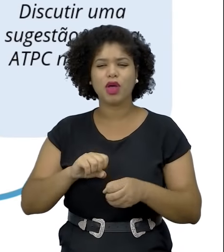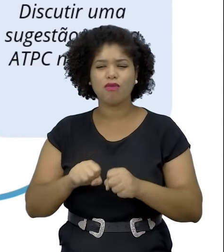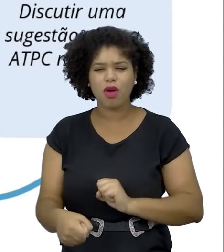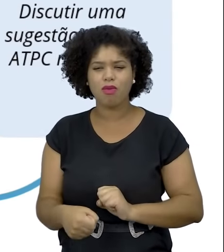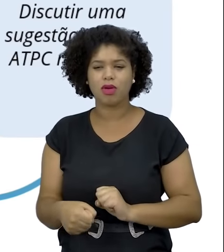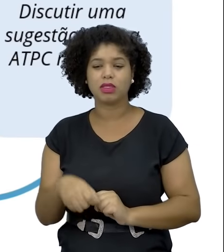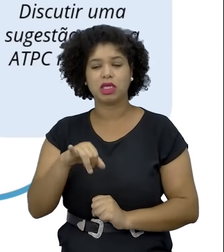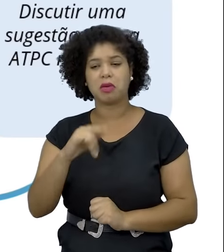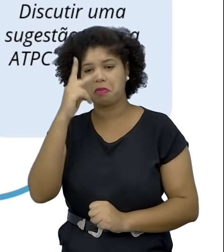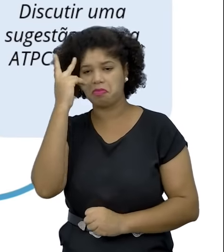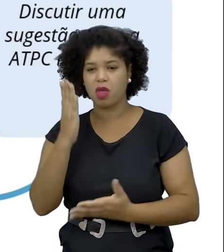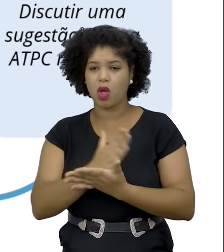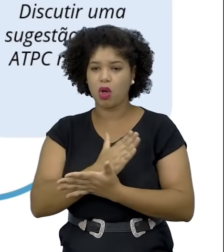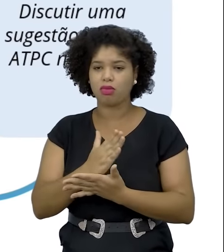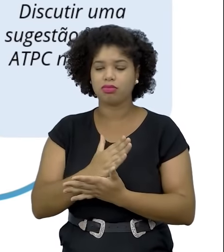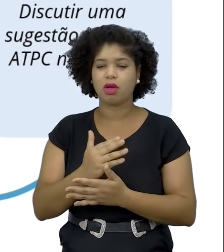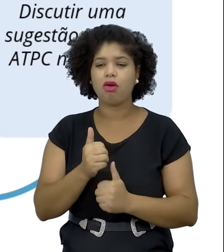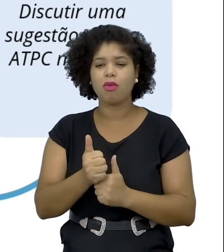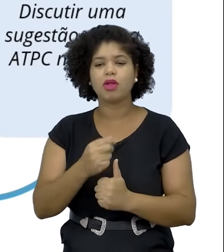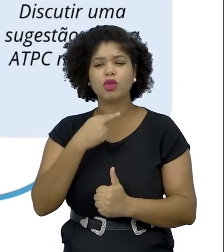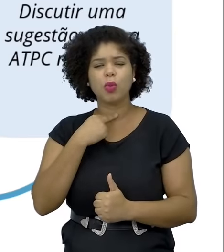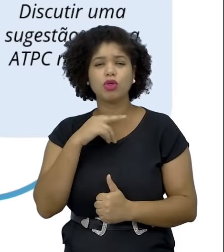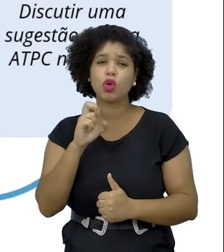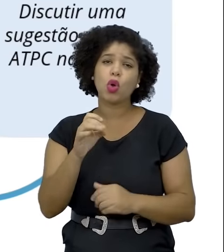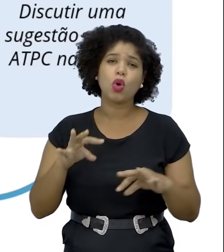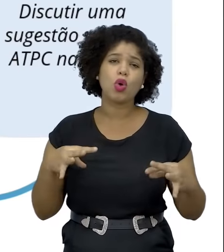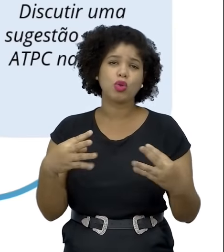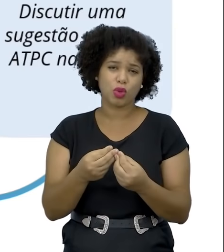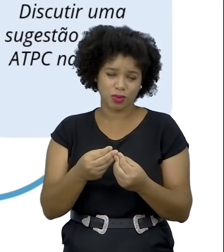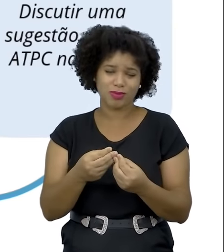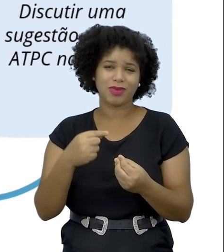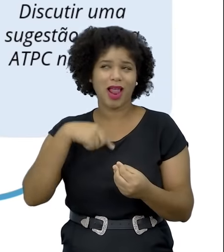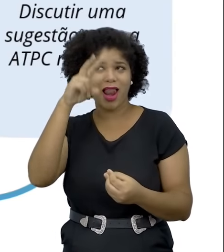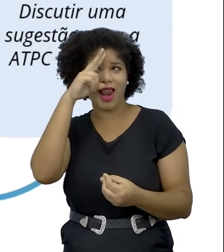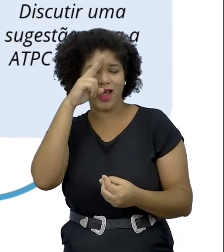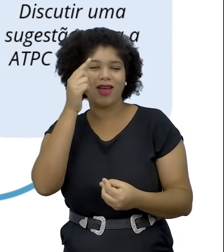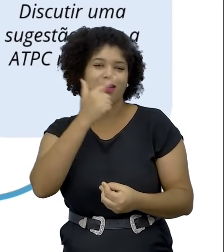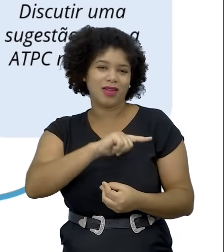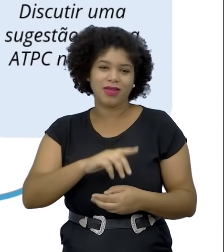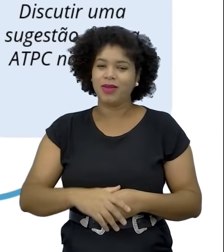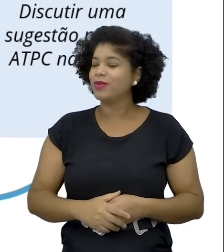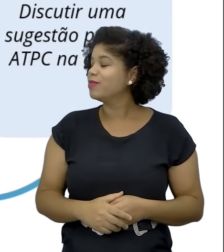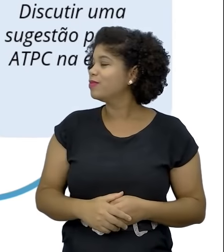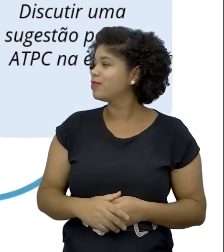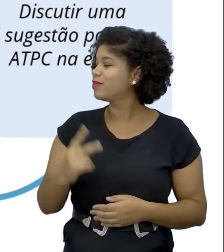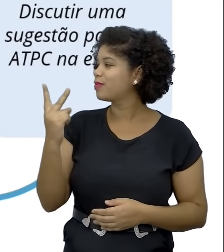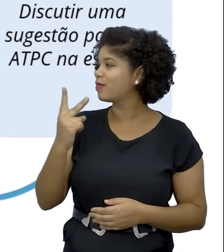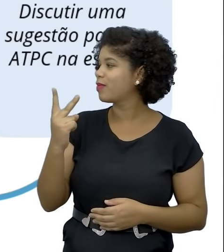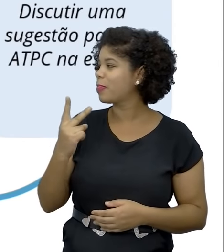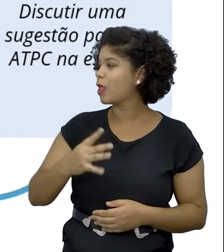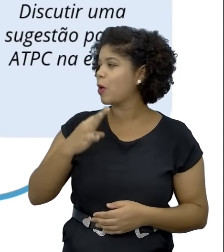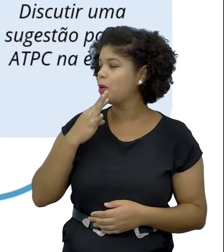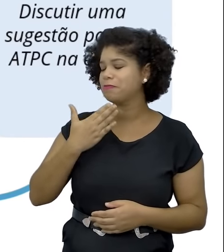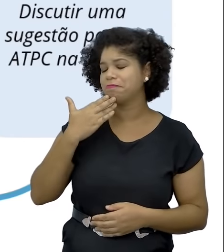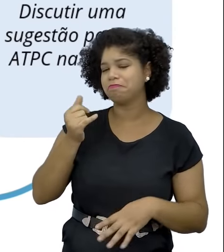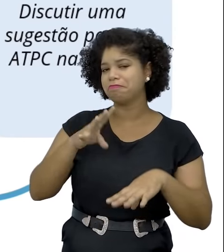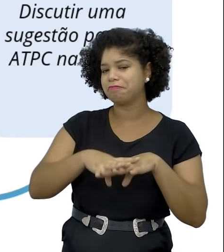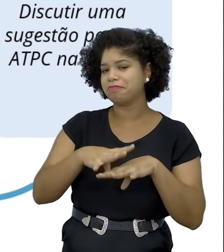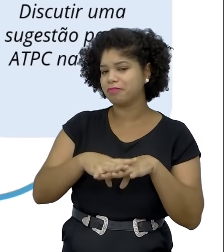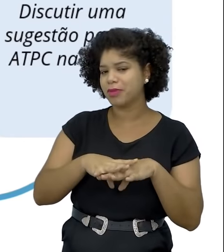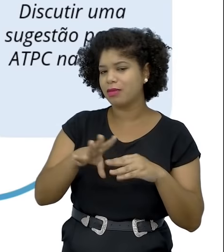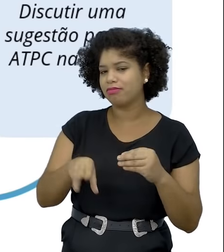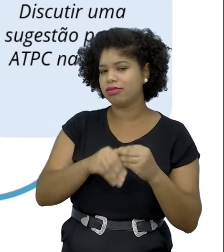aqueles que não puderam acompanhar, ou para todos nós recordarmos. Conhecer o pensamento aritmético sob a ótica do campo